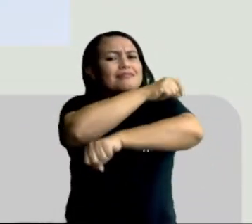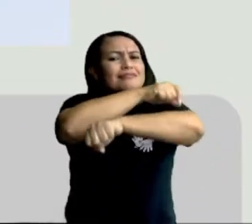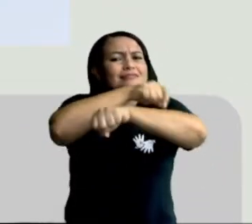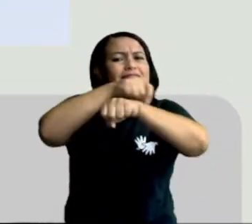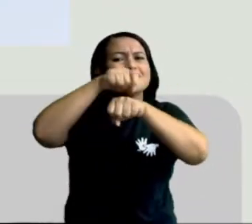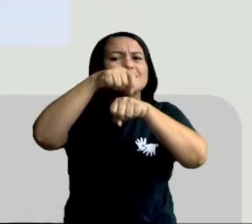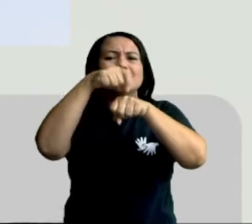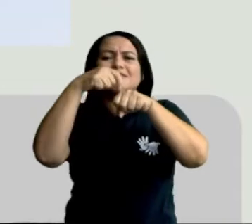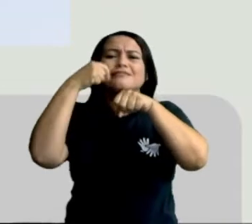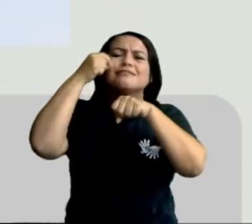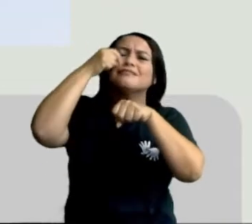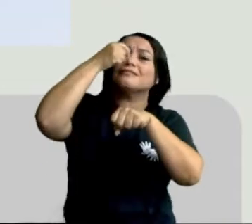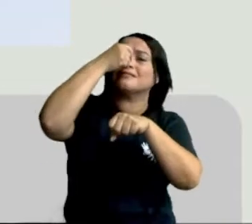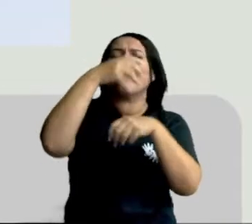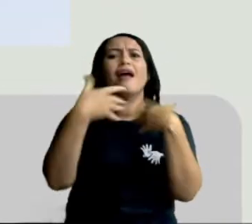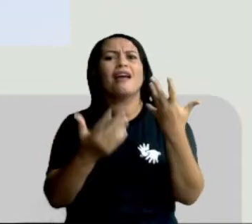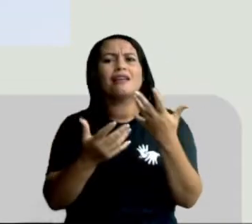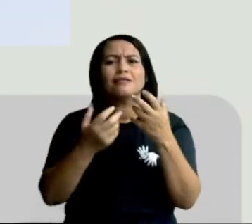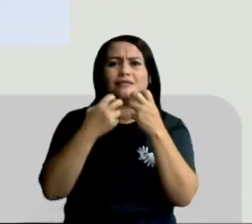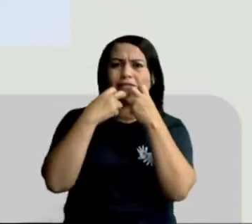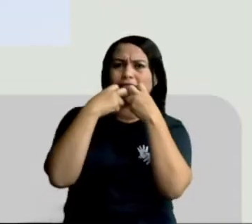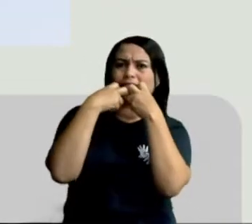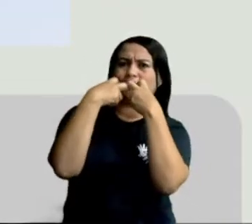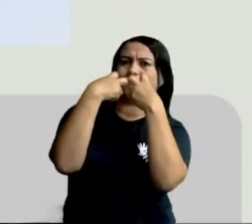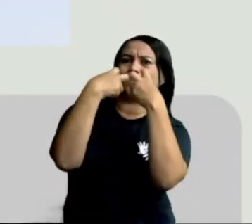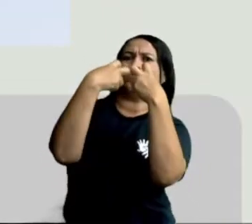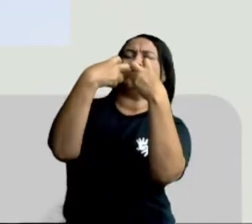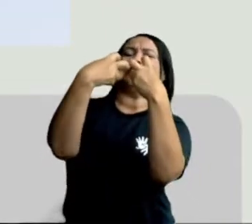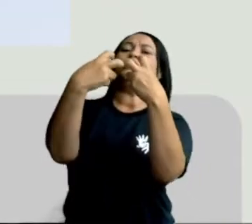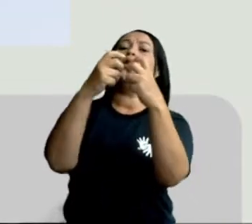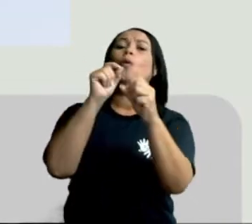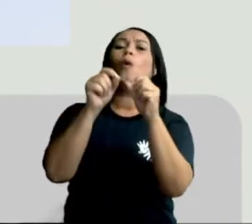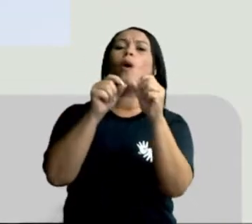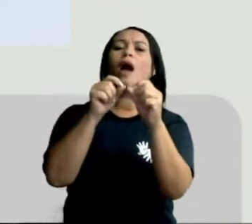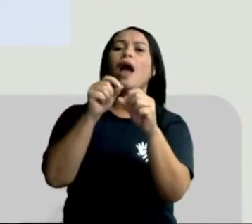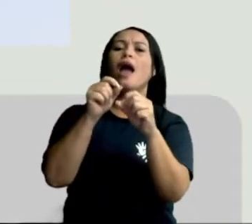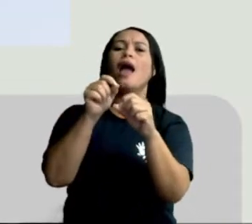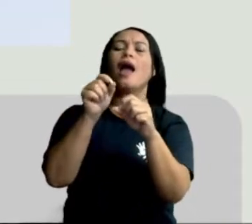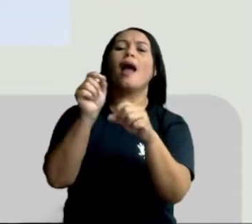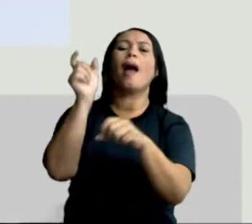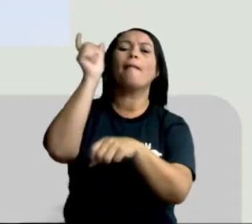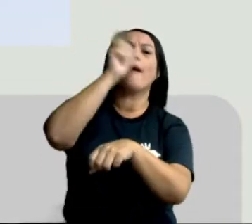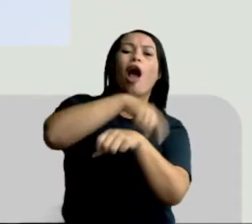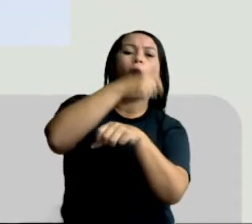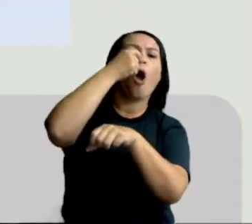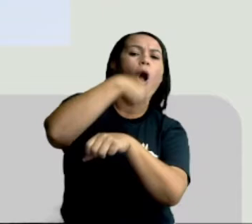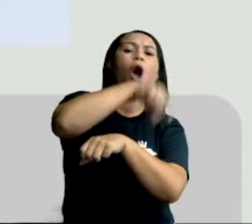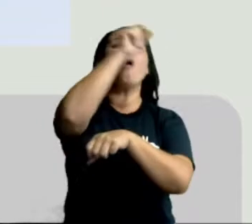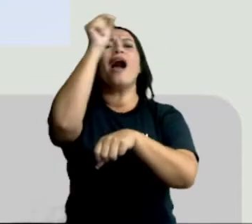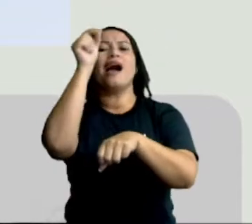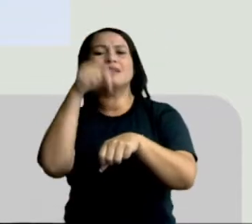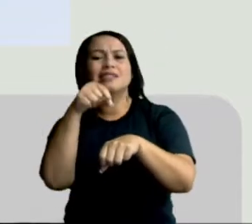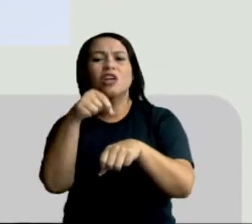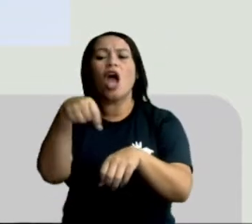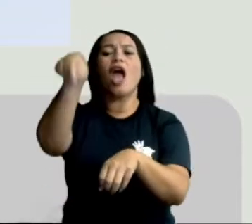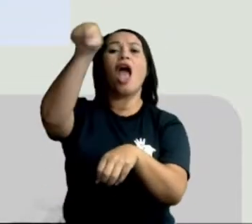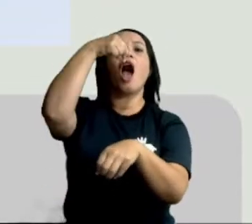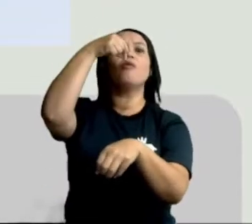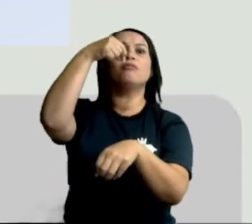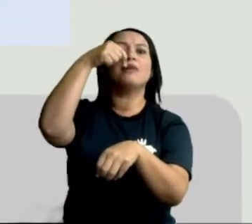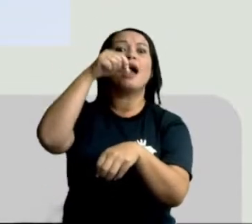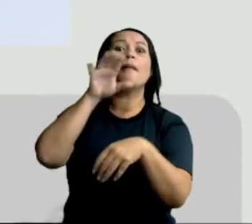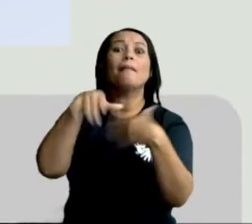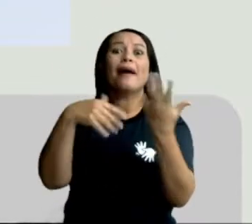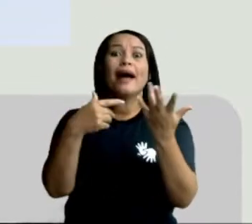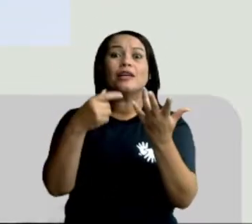focinho. Com um terrível rugido, o leão agarrou o importuno e ia devorá-lo,